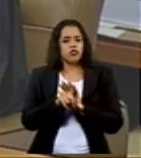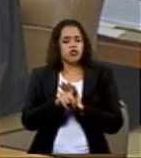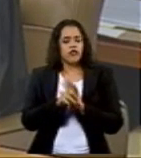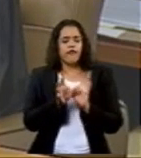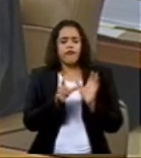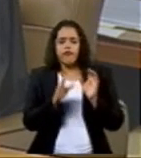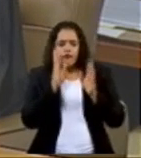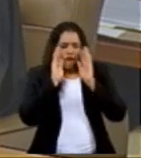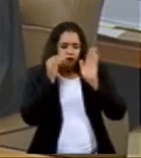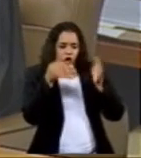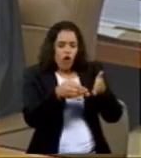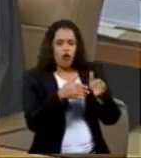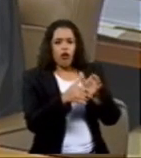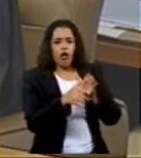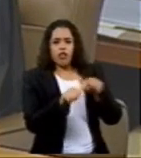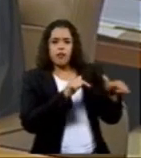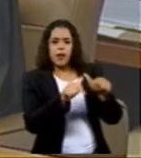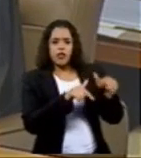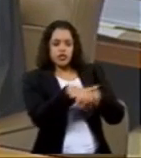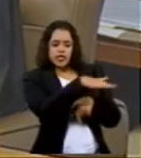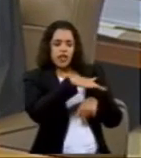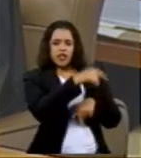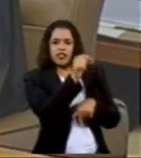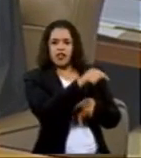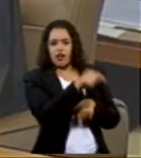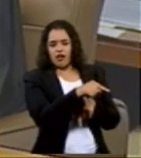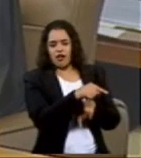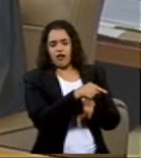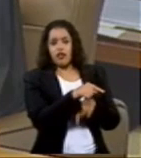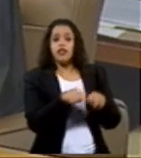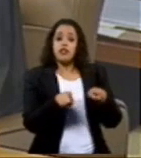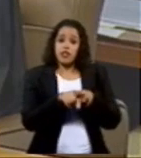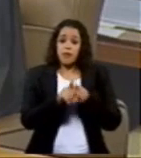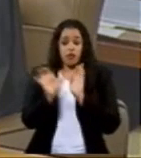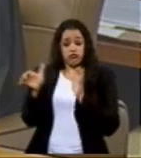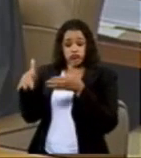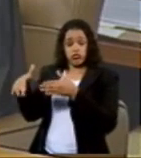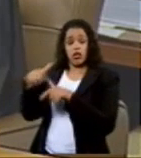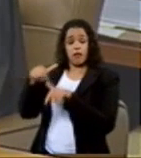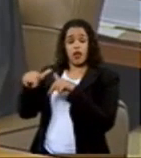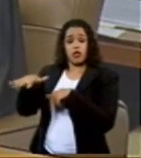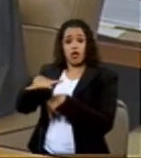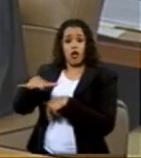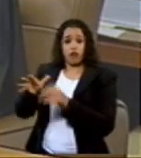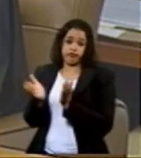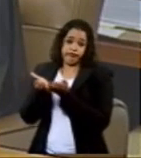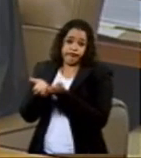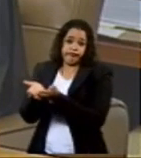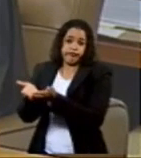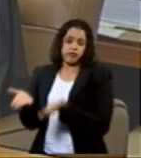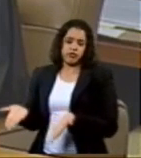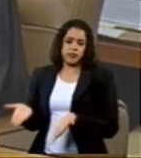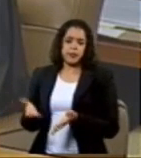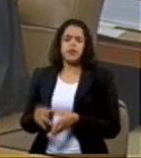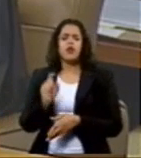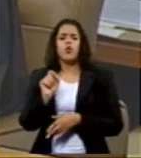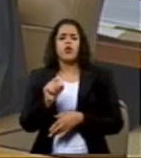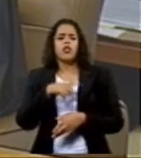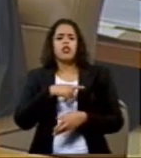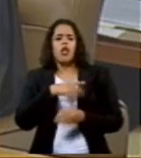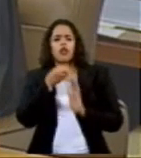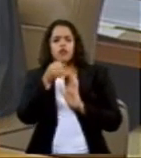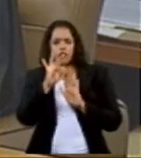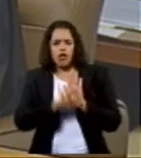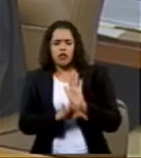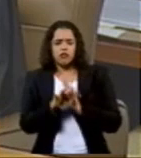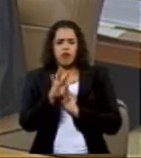aos trabalhadores avulsos e tão somente aos portuários. O que se diz no recurso que,